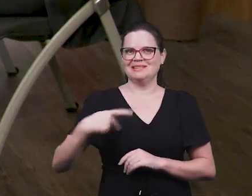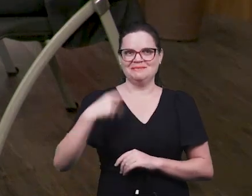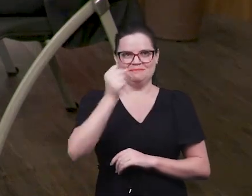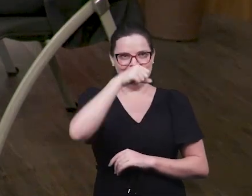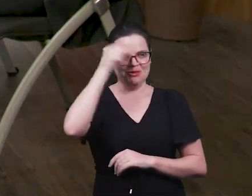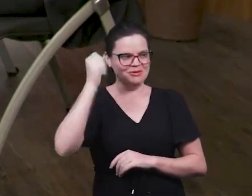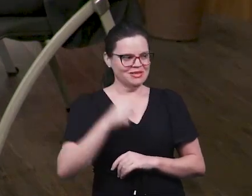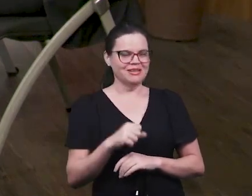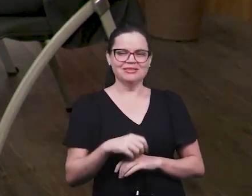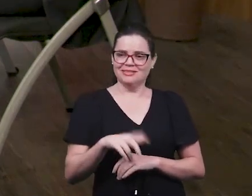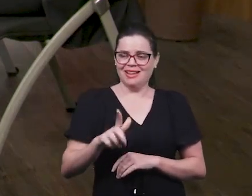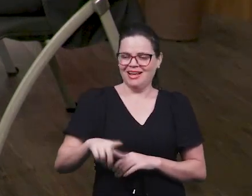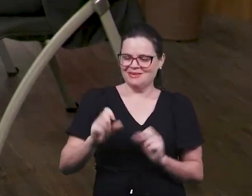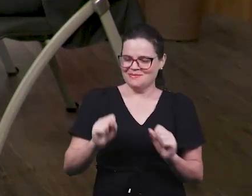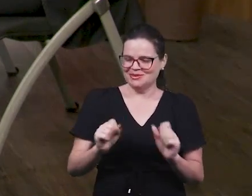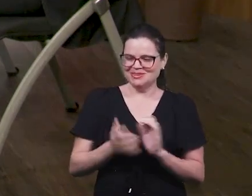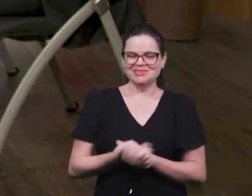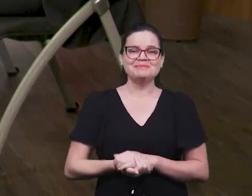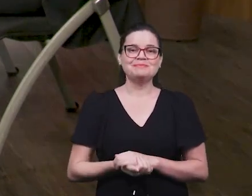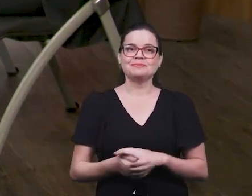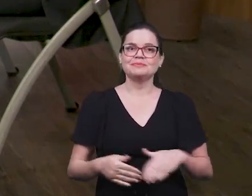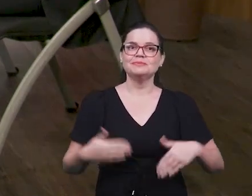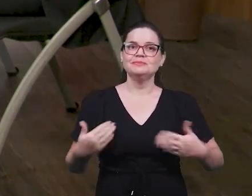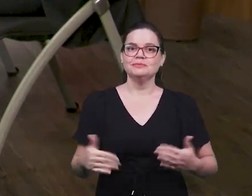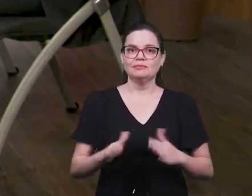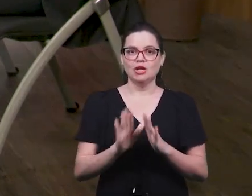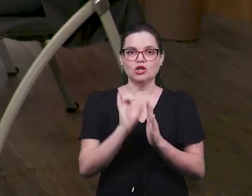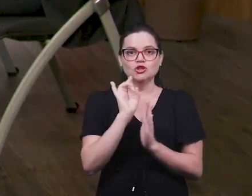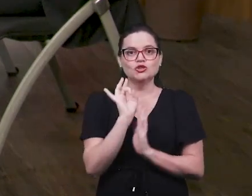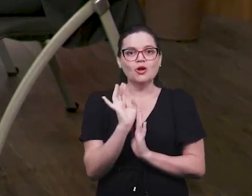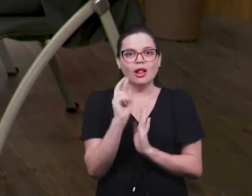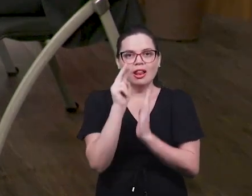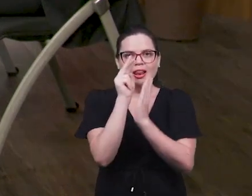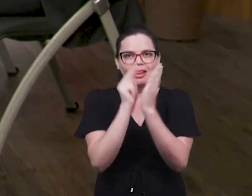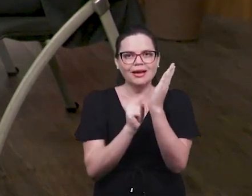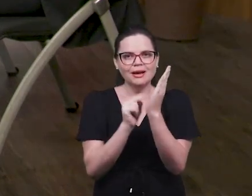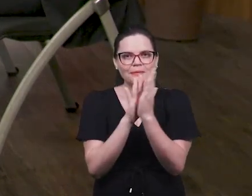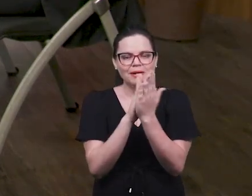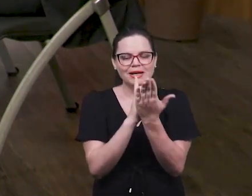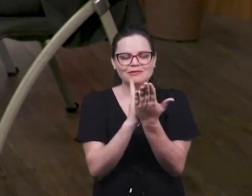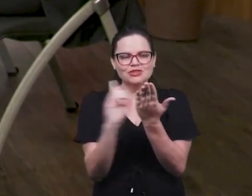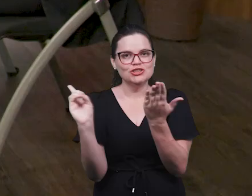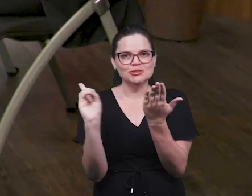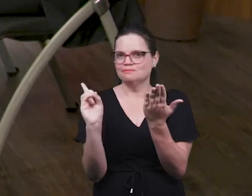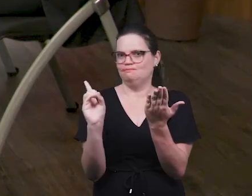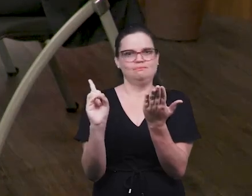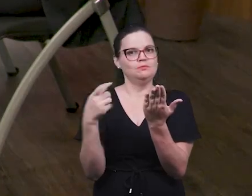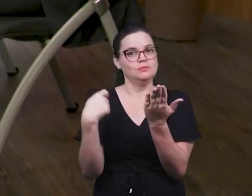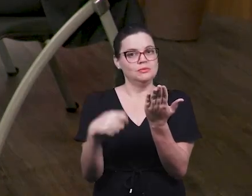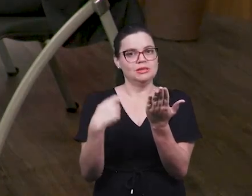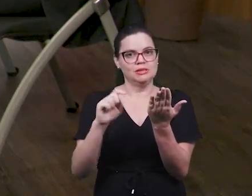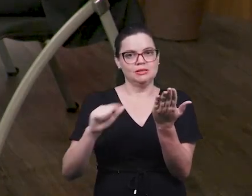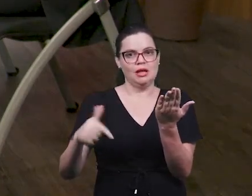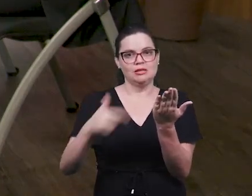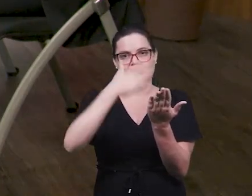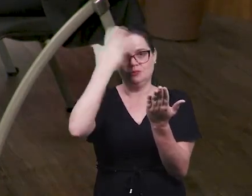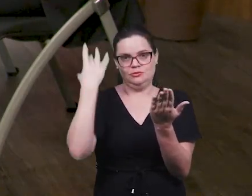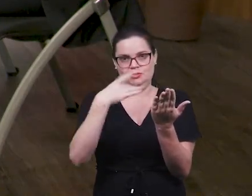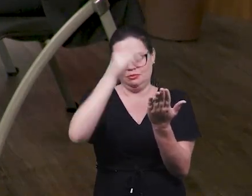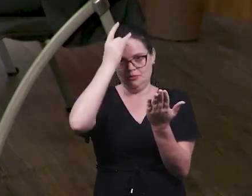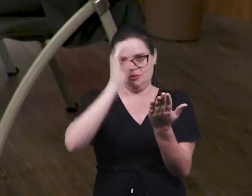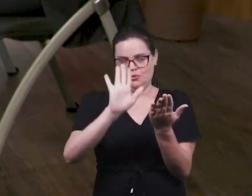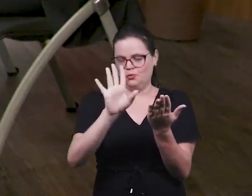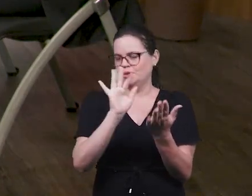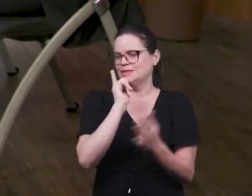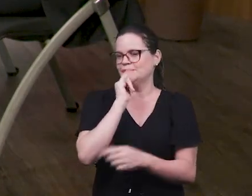vontade. A palavra, conhecer somente a Bíblia não é o suficiente, se não há uma operação do Espírito Santo. Um exemplo disso, quando o Senhor Jesus